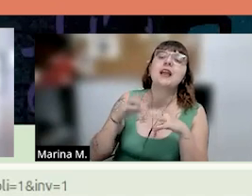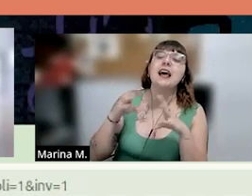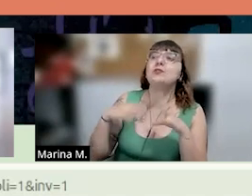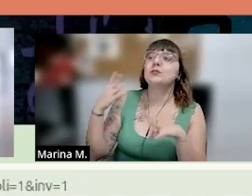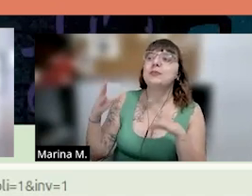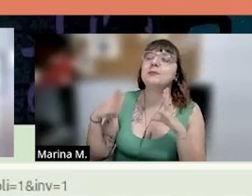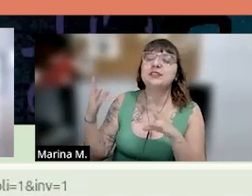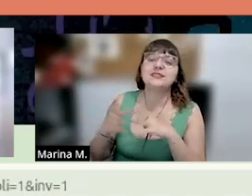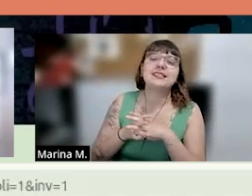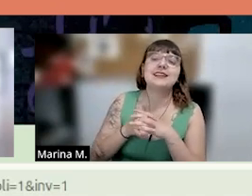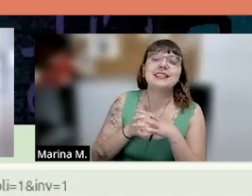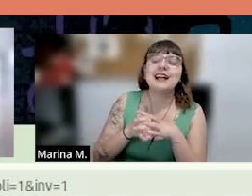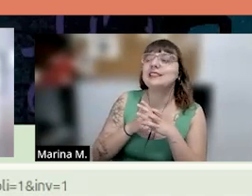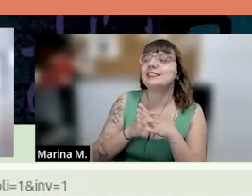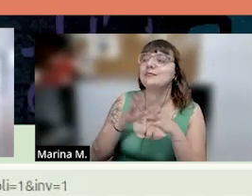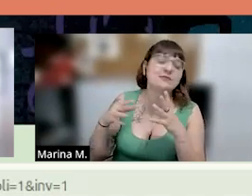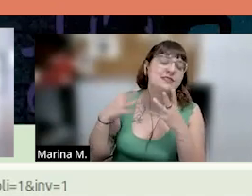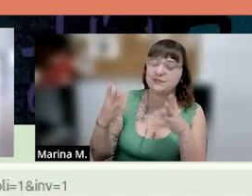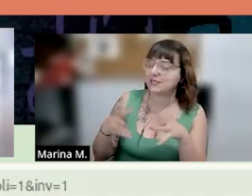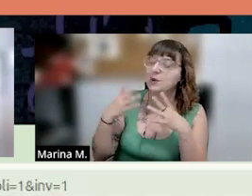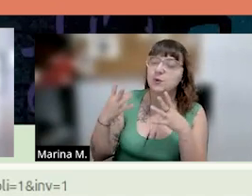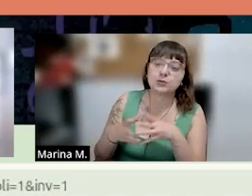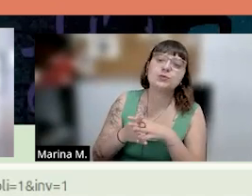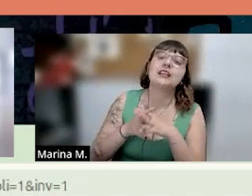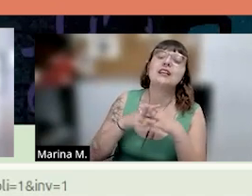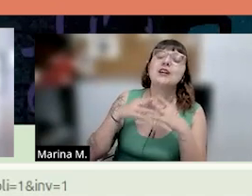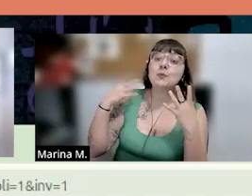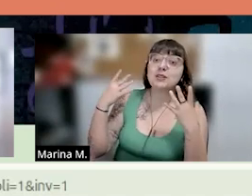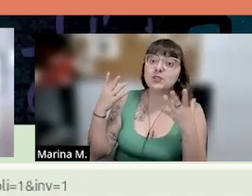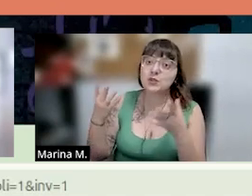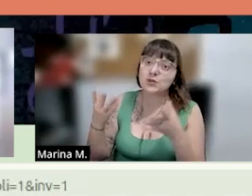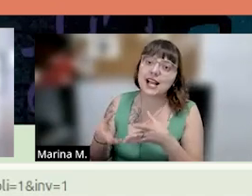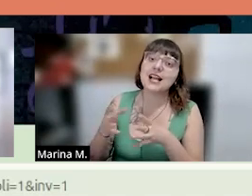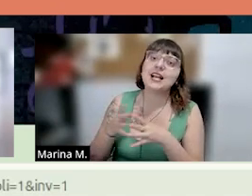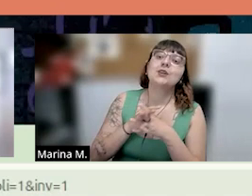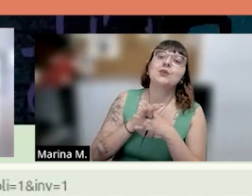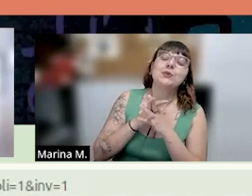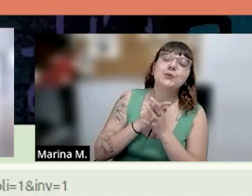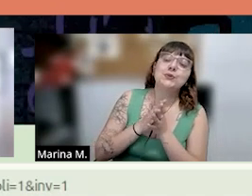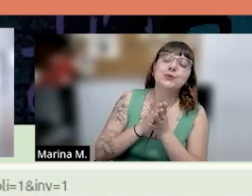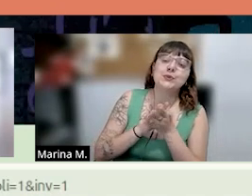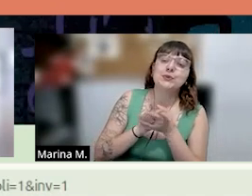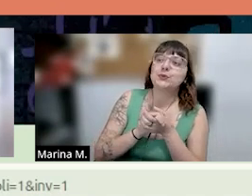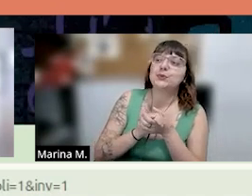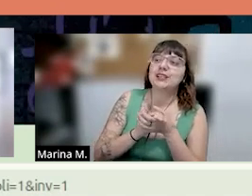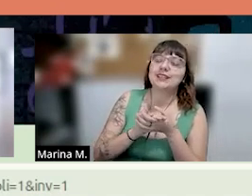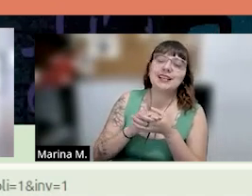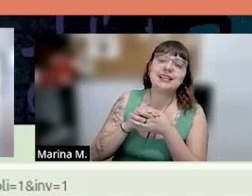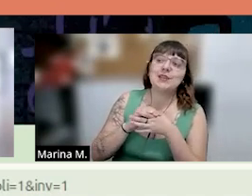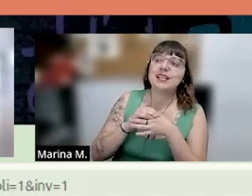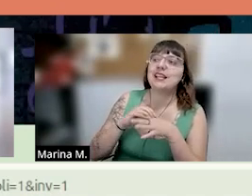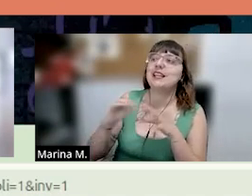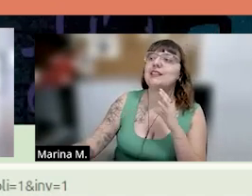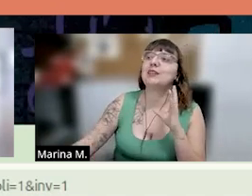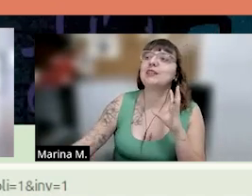Google Cloud para poder fazer análise, para poder fazer uma consulta, como adicionar o Data Lake